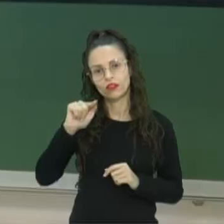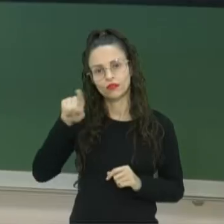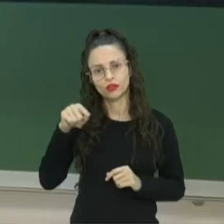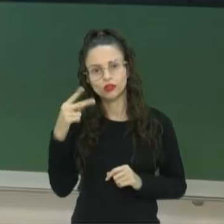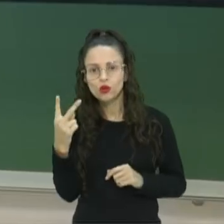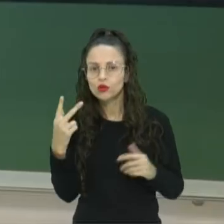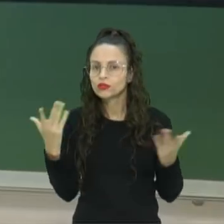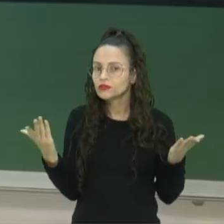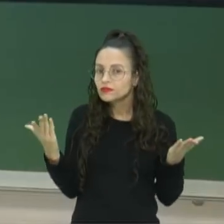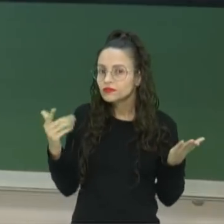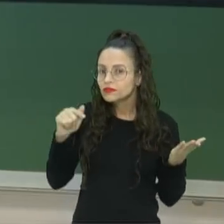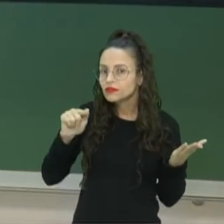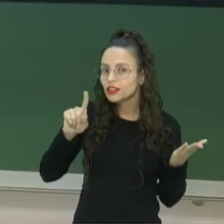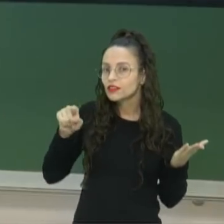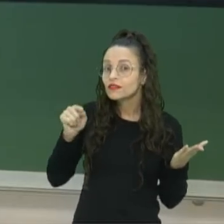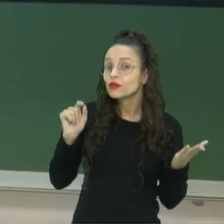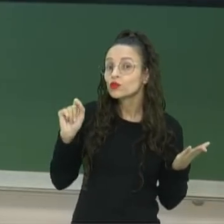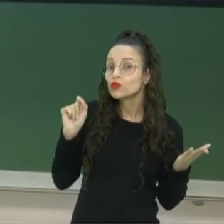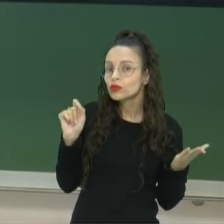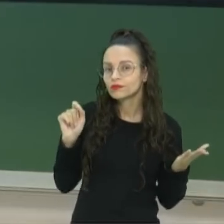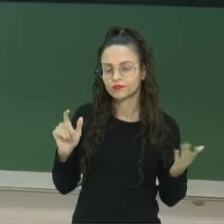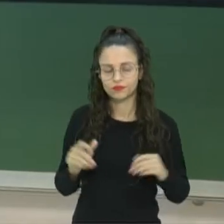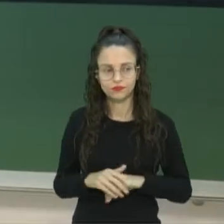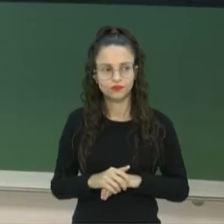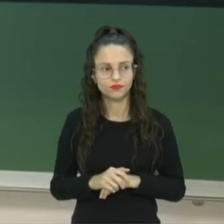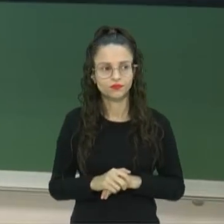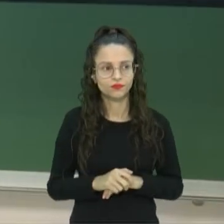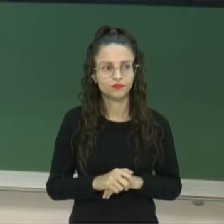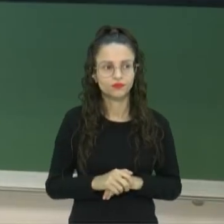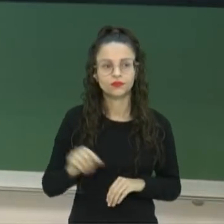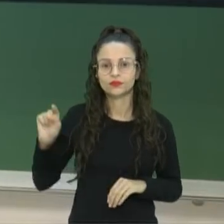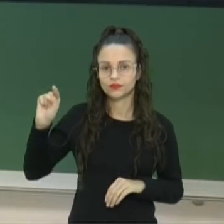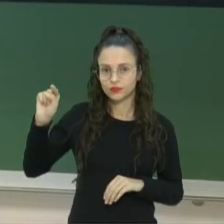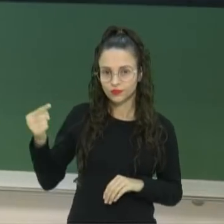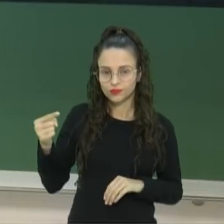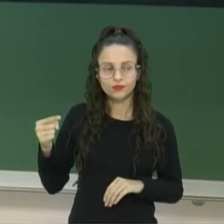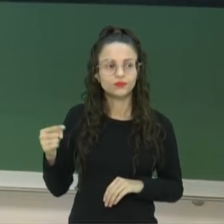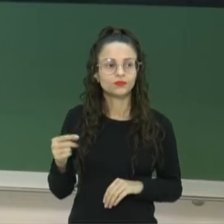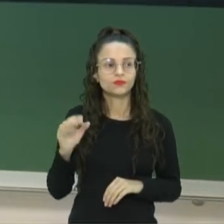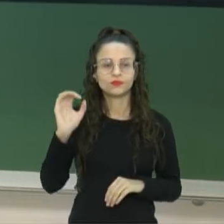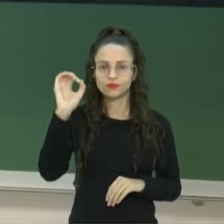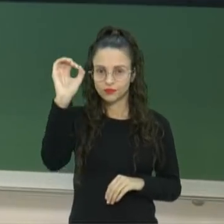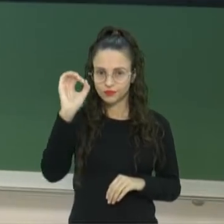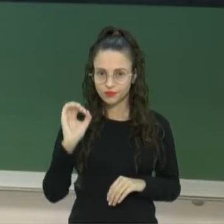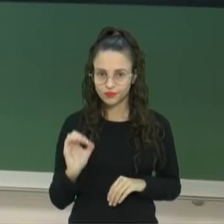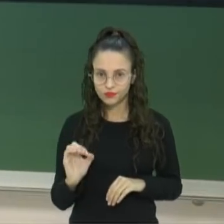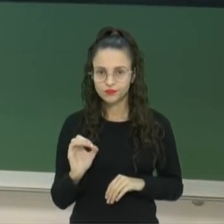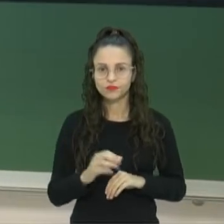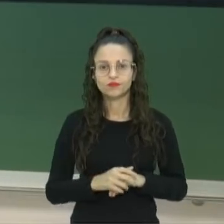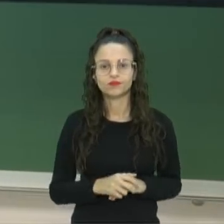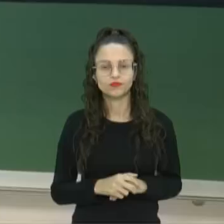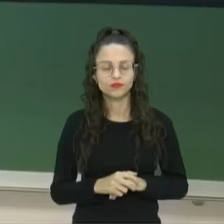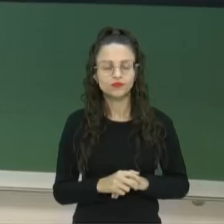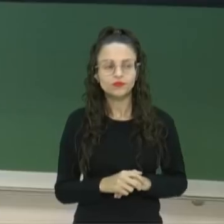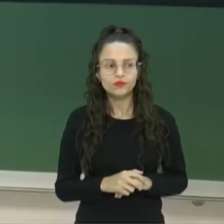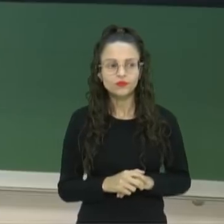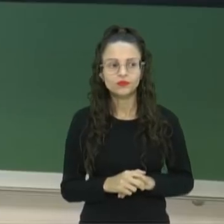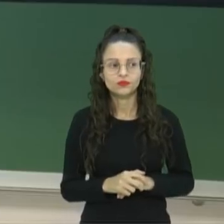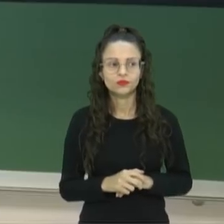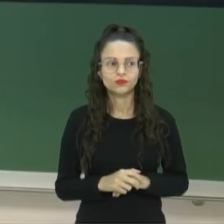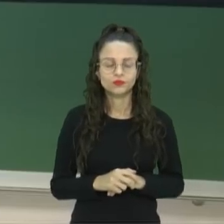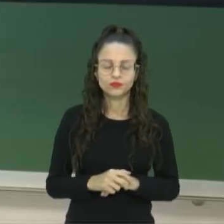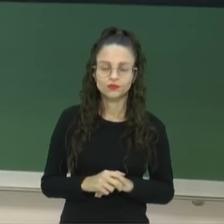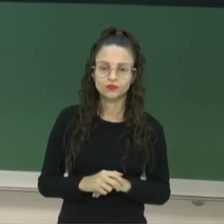7,2, 7,5, 7, o quê? Então, eu coloco vírgula na chave e acrescento um 0 no